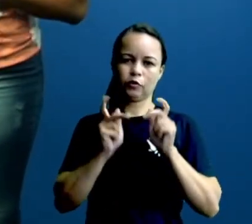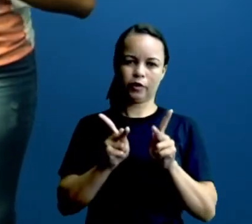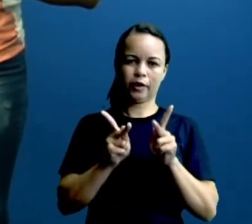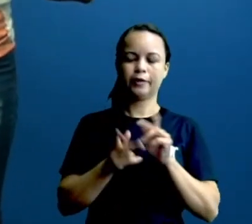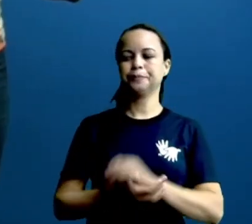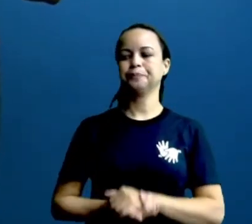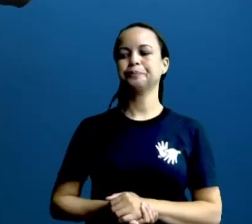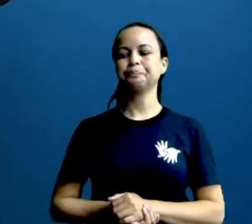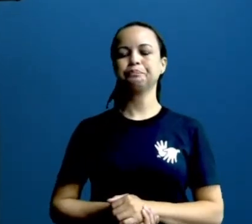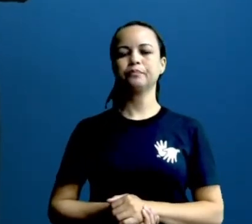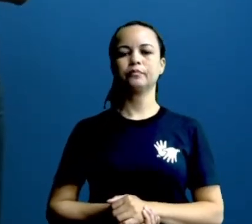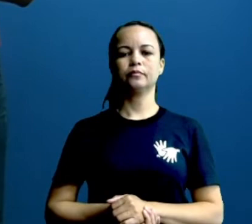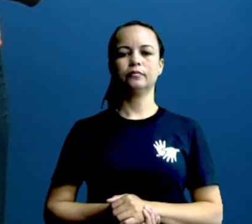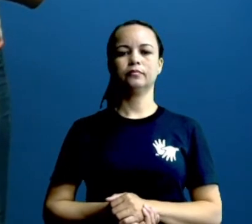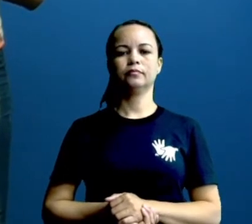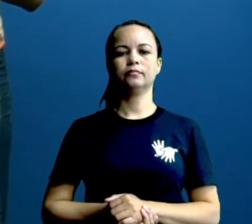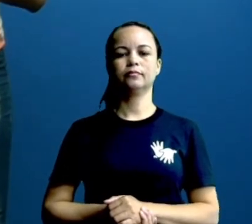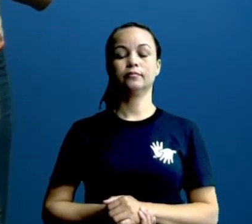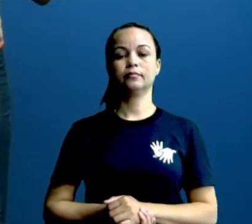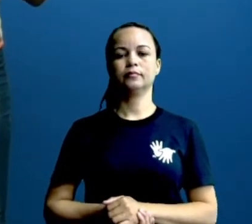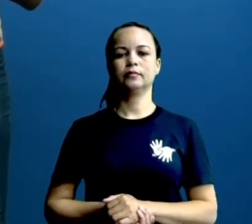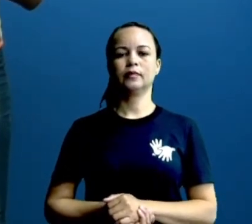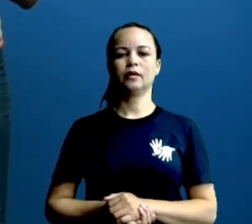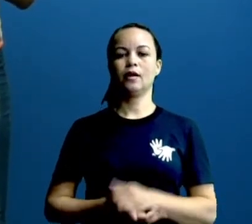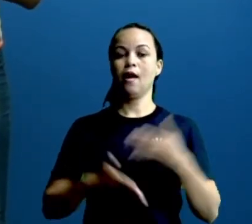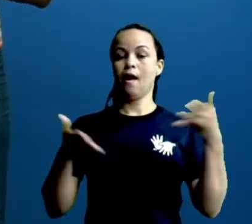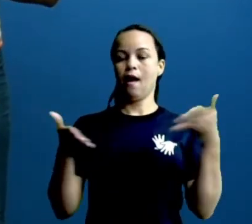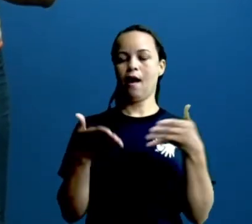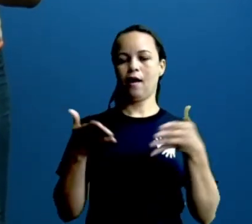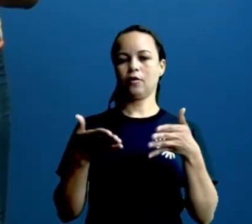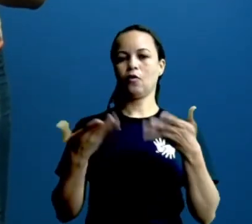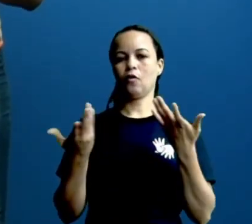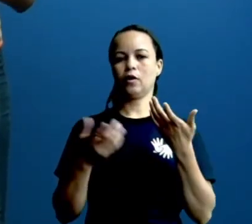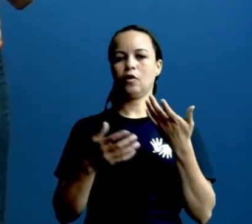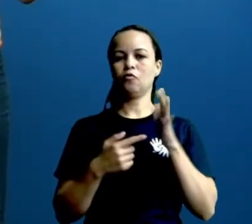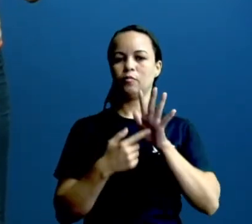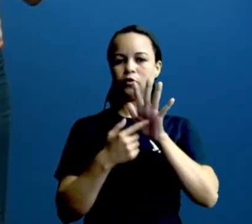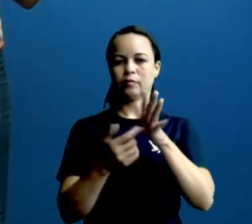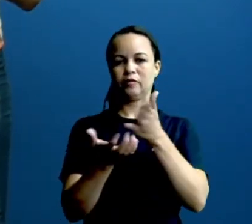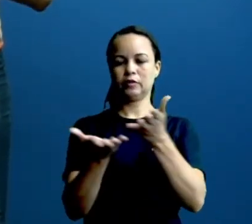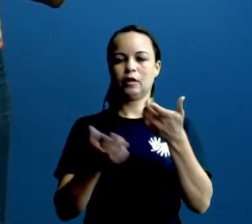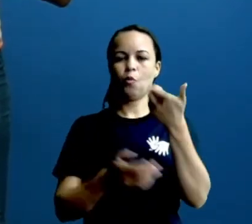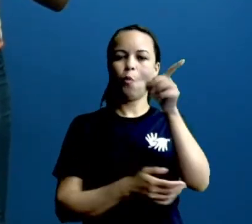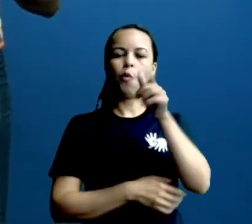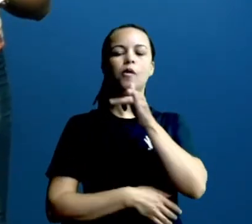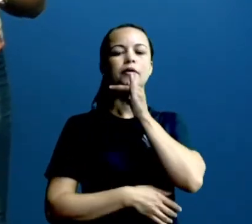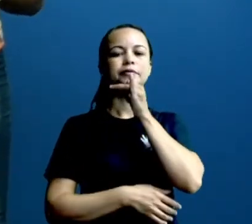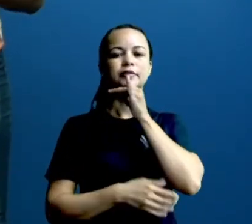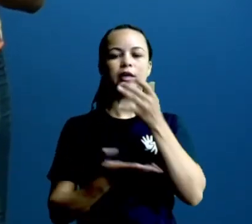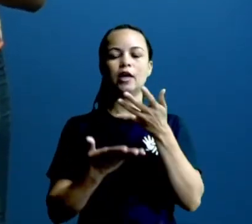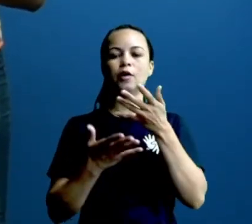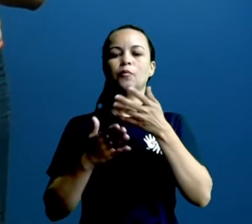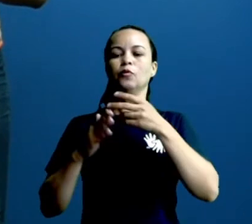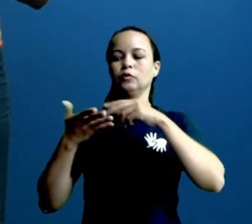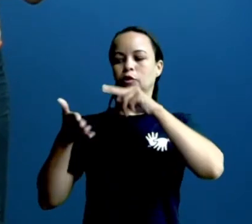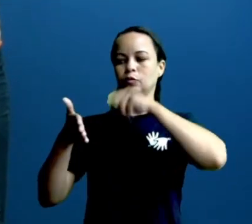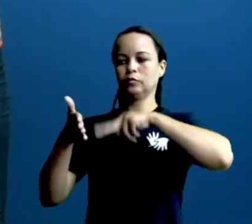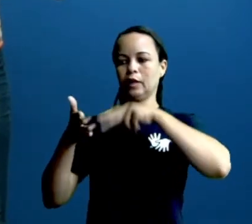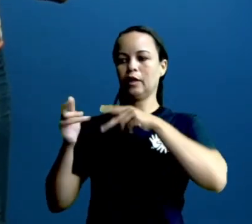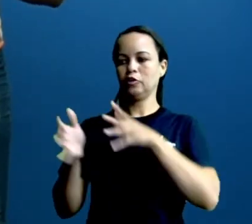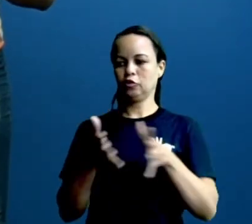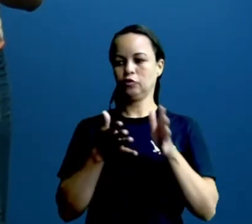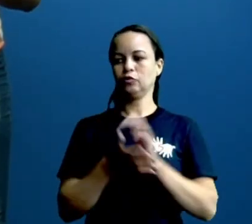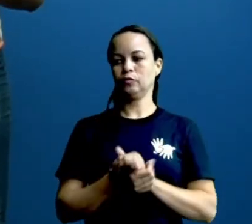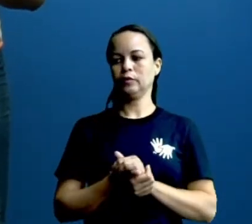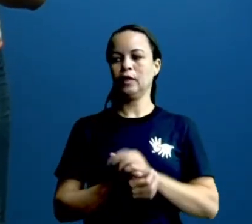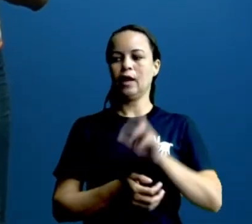amores? Bom, agora eu trouxe outro exemplo aqui para vocês do texto aqui de Haikai, tá? E